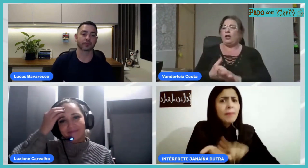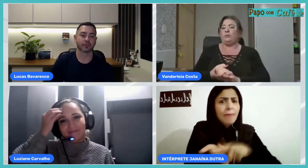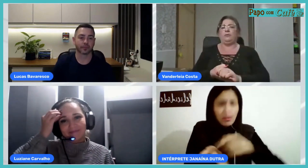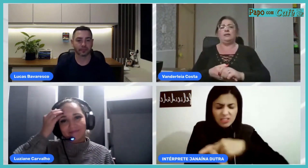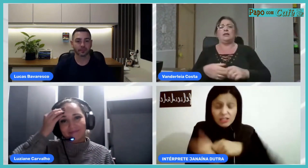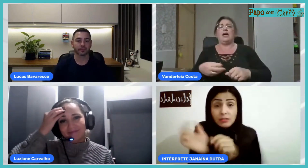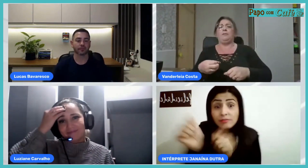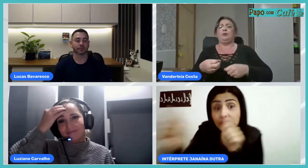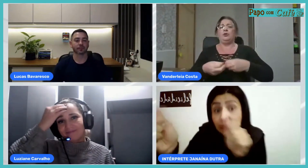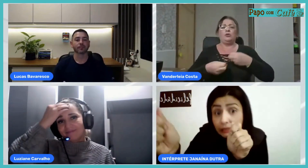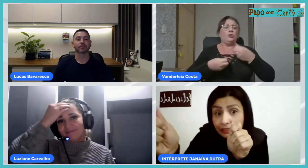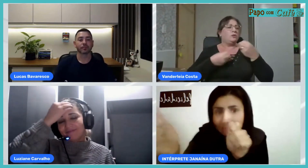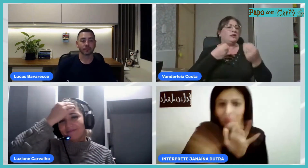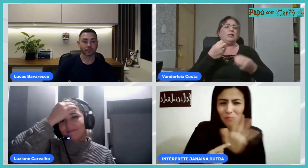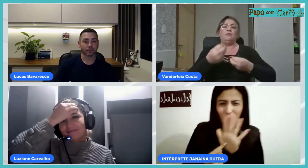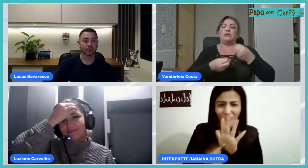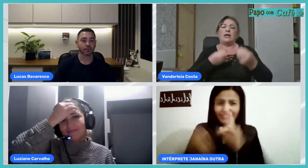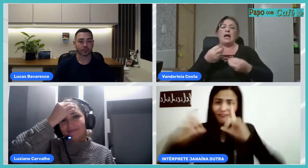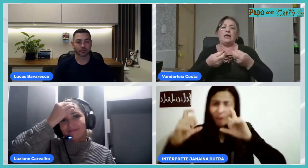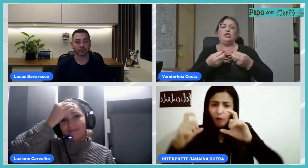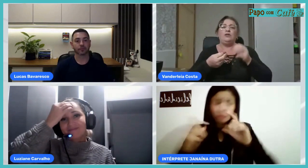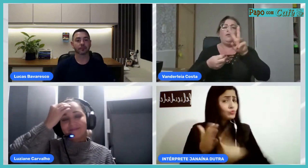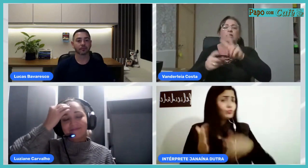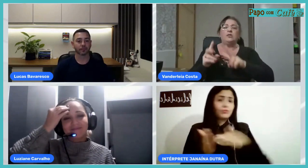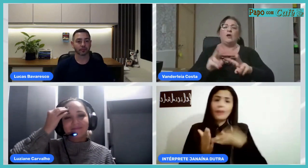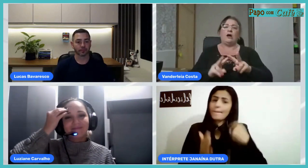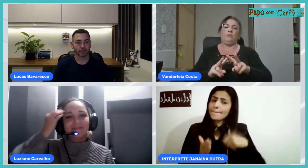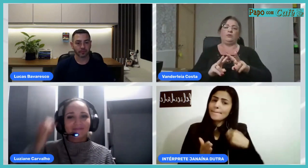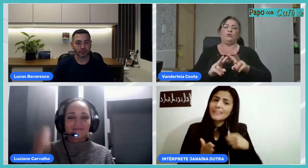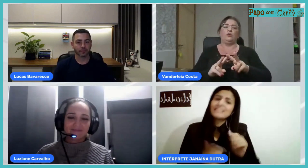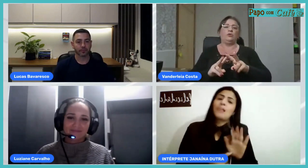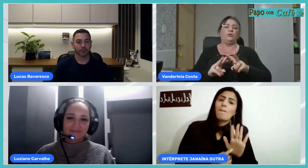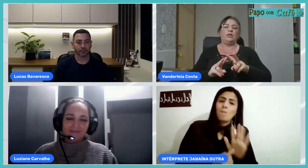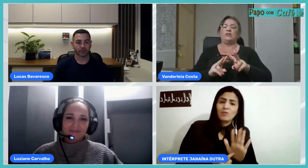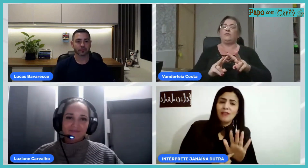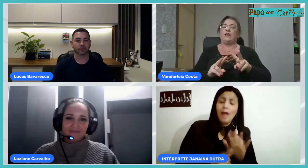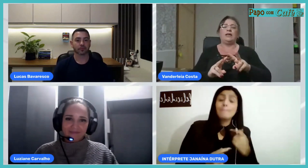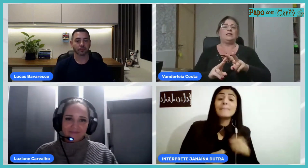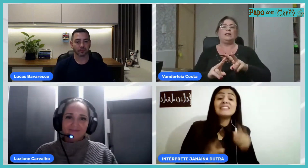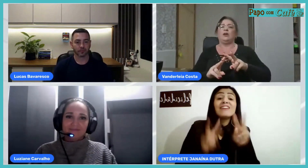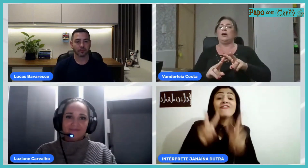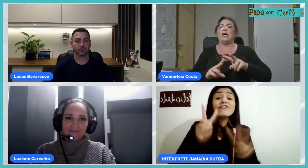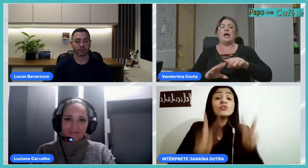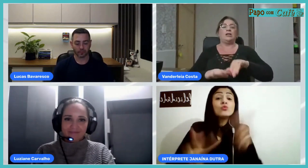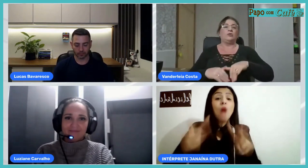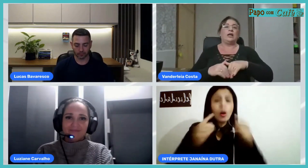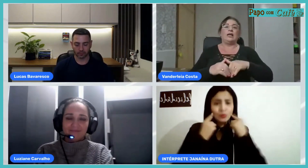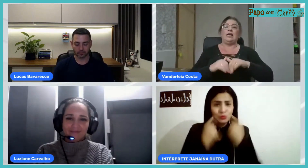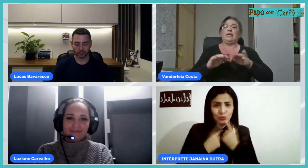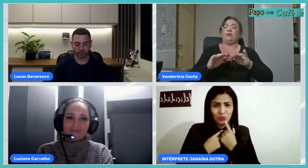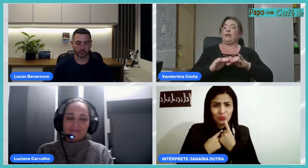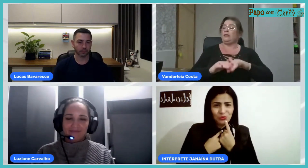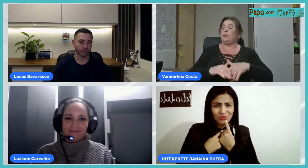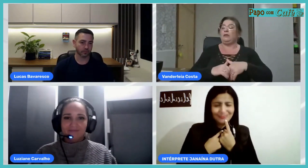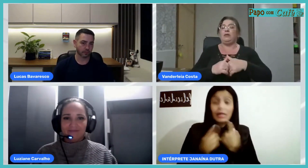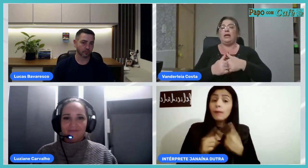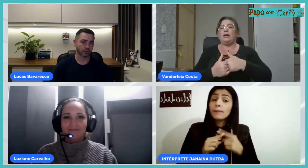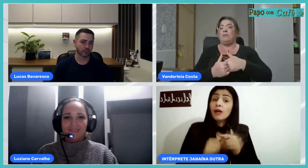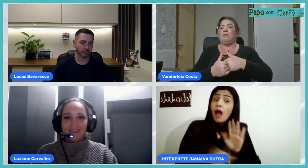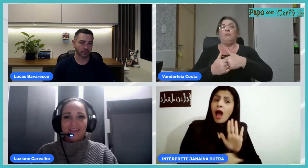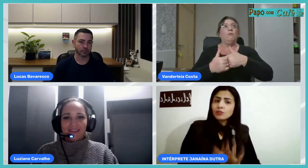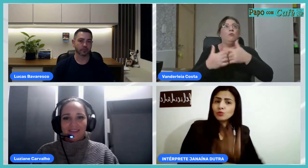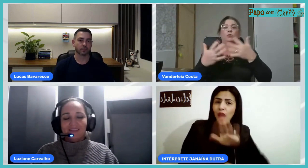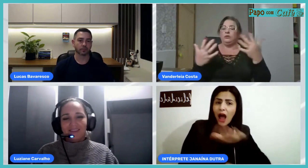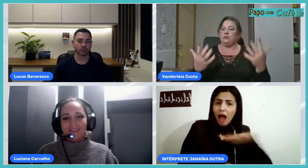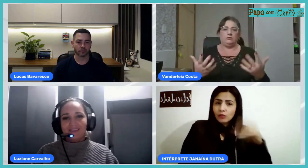manda foto para o WhatsApp, tudo que tu conseguir buscar de visual para o surdo, isso vai assim, ajudar ele no entendimento